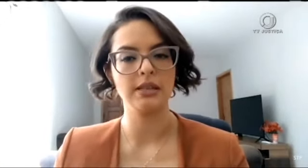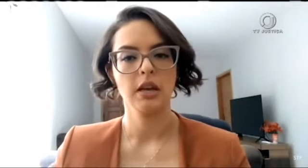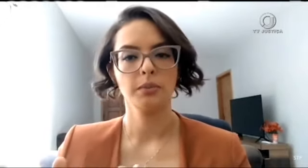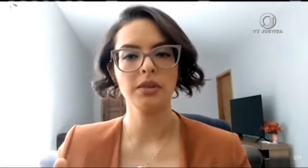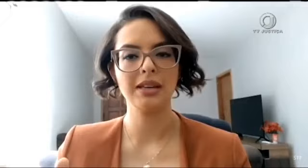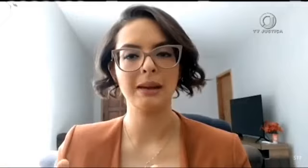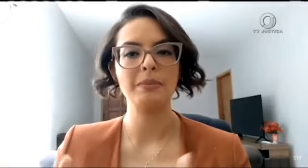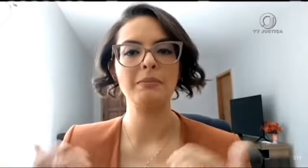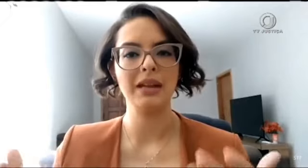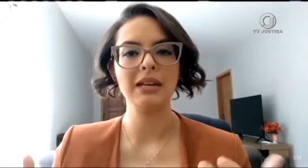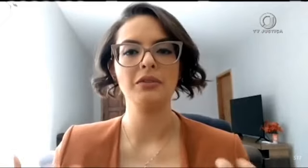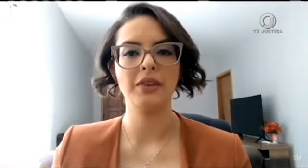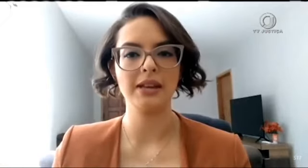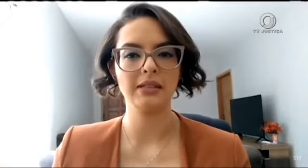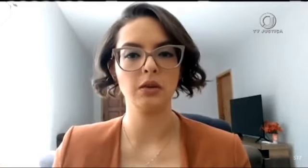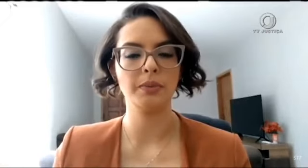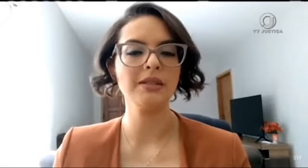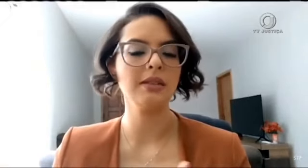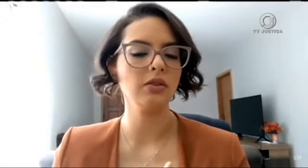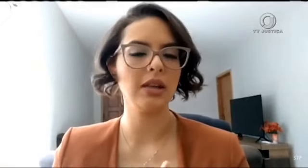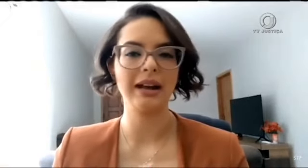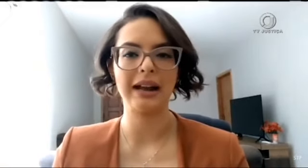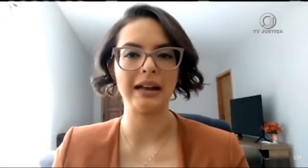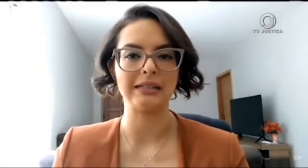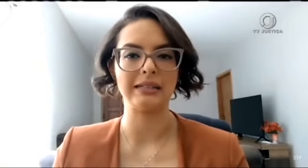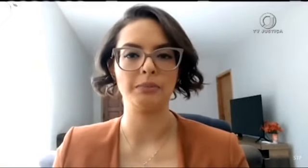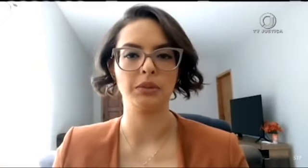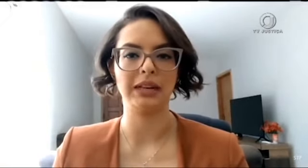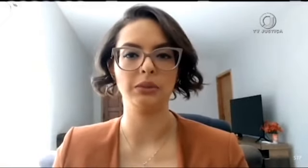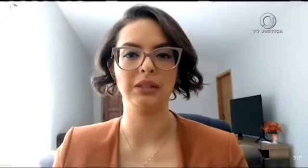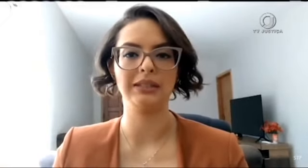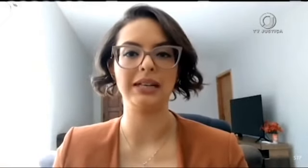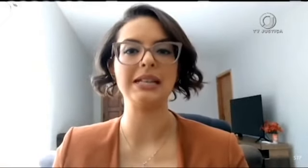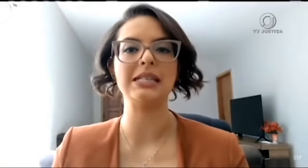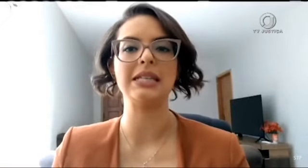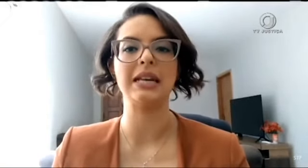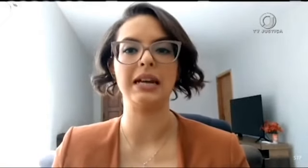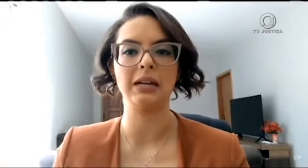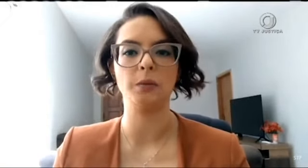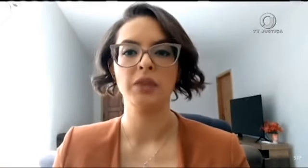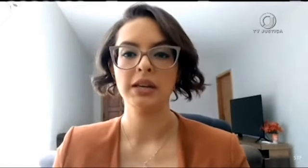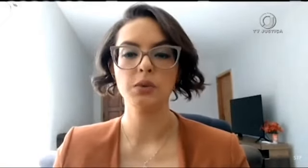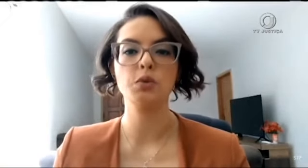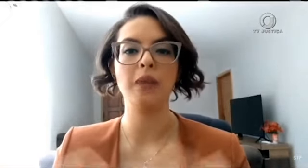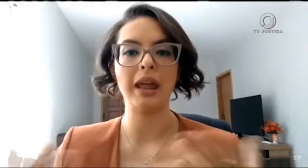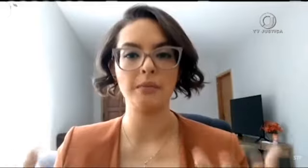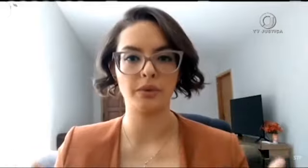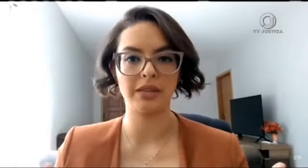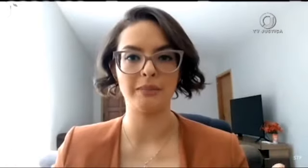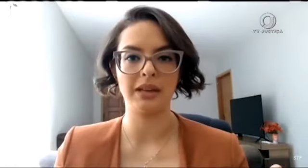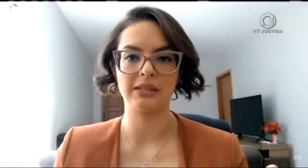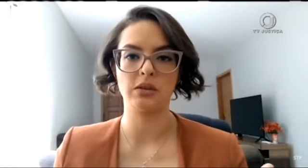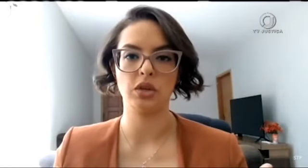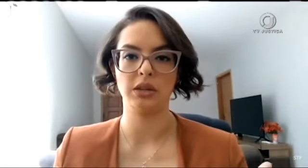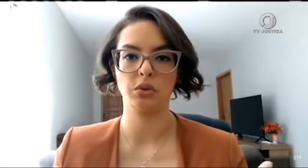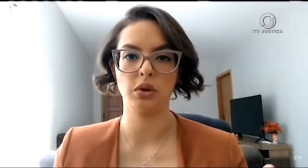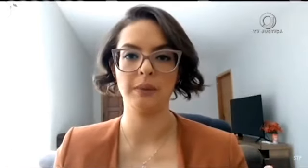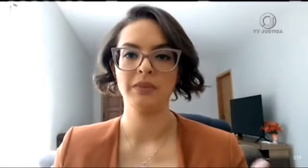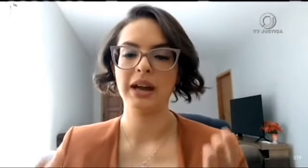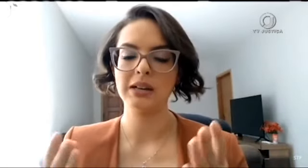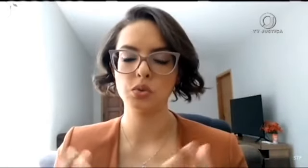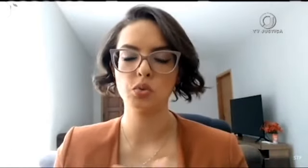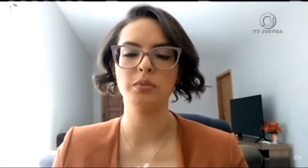2021-2023, por ser a primeira vez que o presidente da Casa, deputado André Siciliano, e os membros da mesa